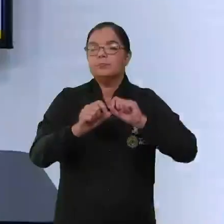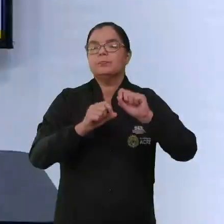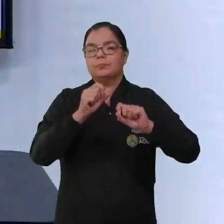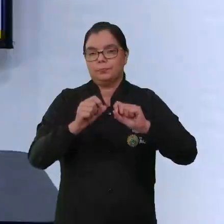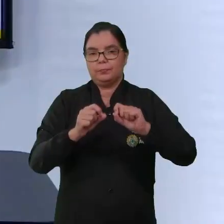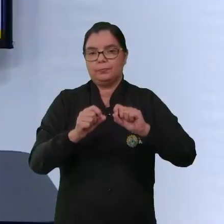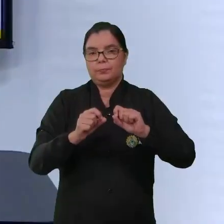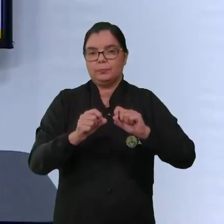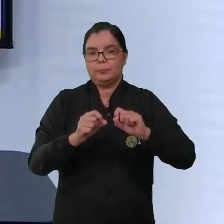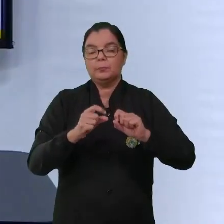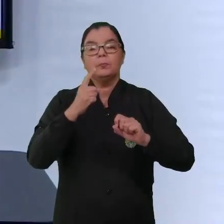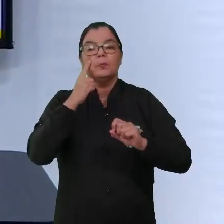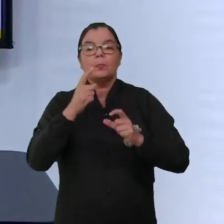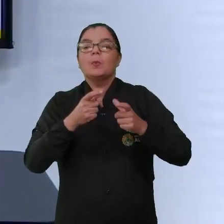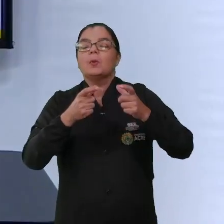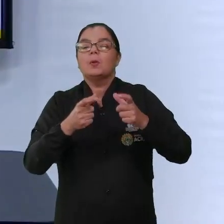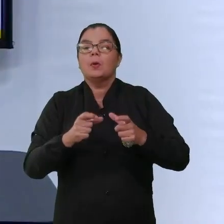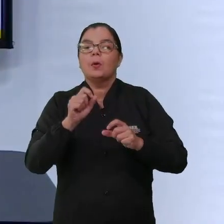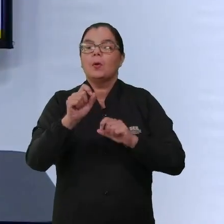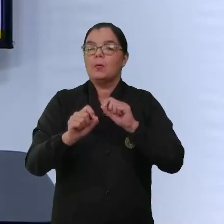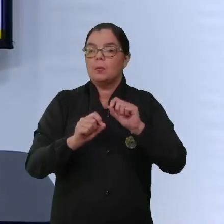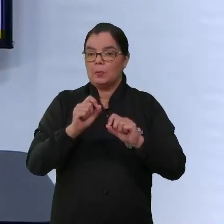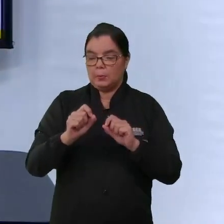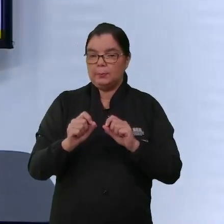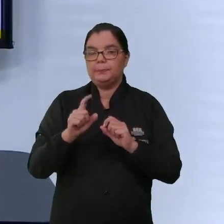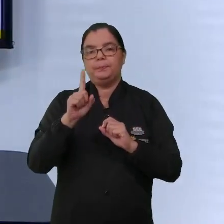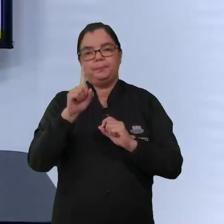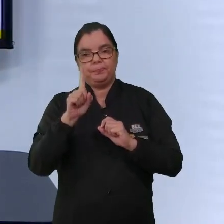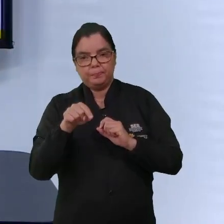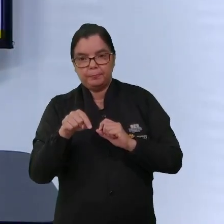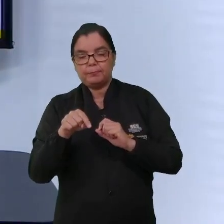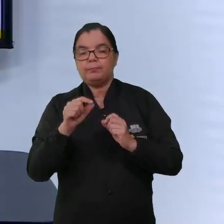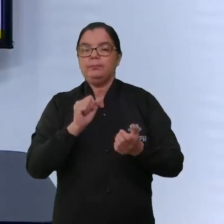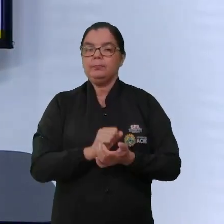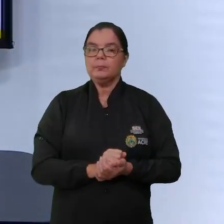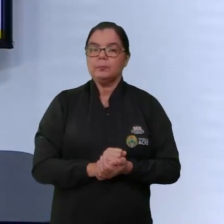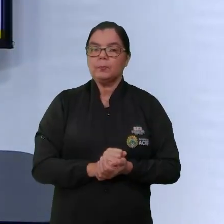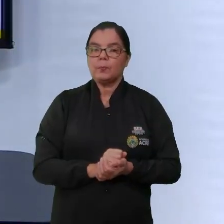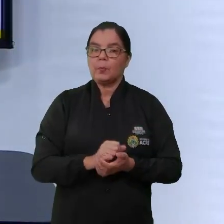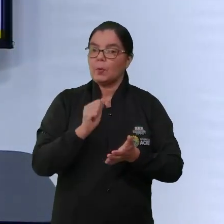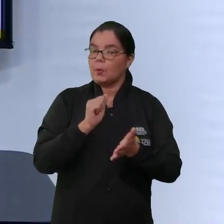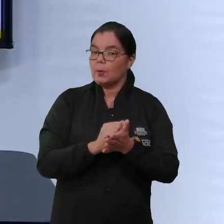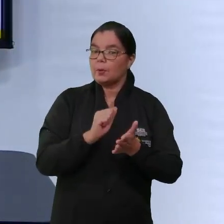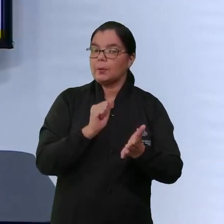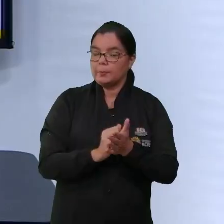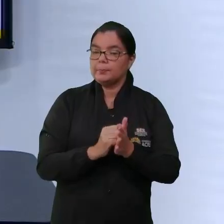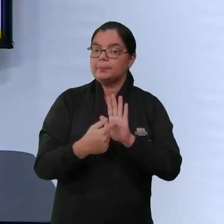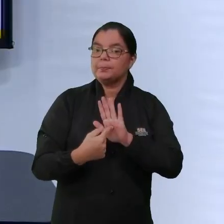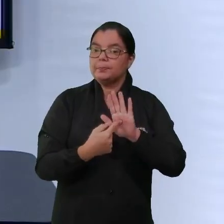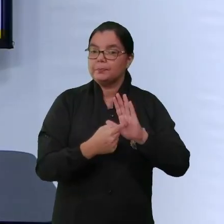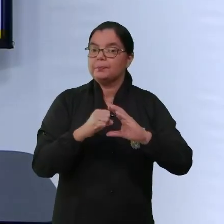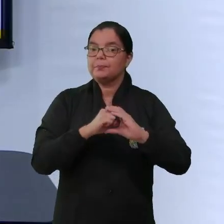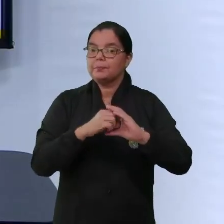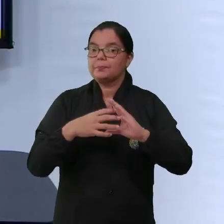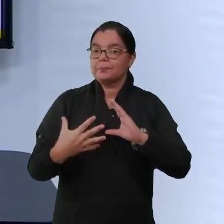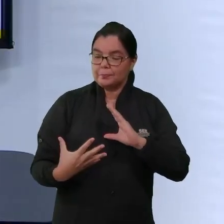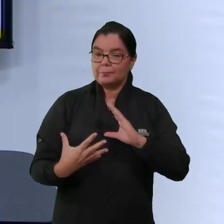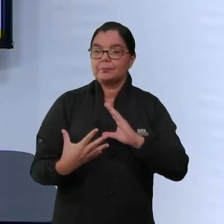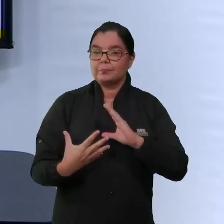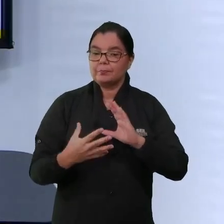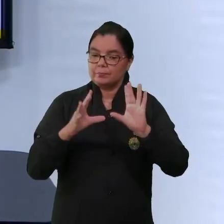essa colocal, pessoal? Seria ou é o fato de o escritor ali mostrar